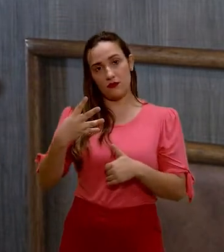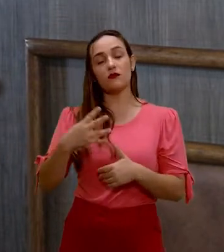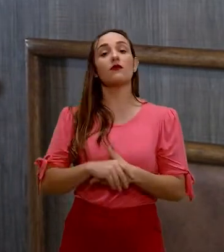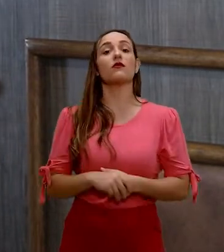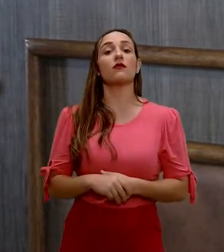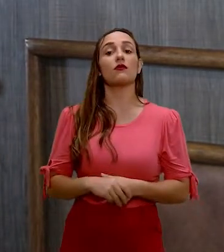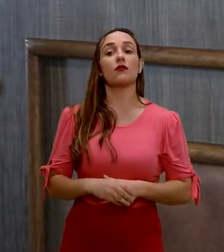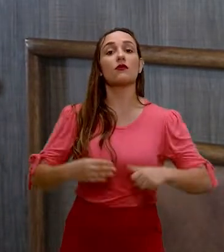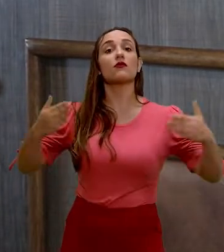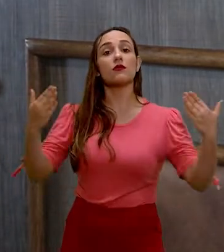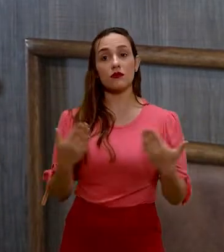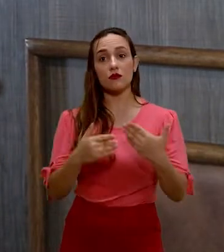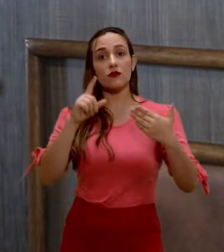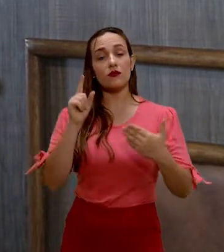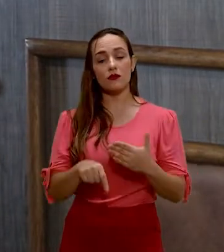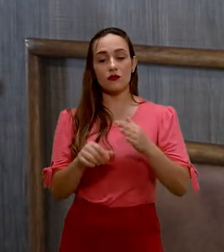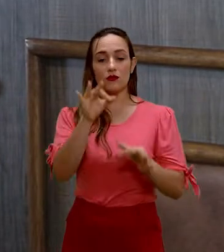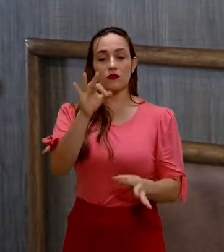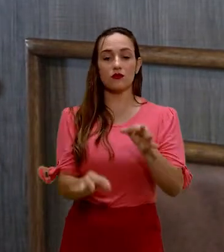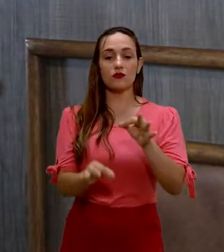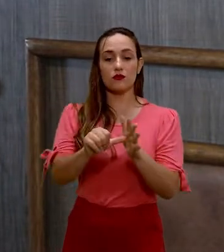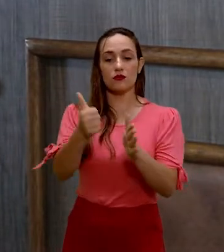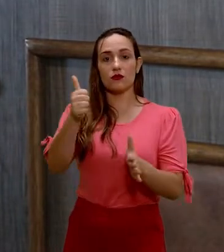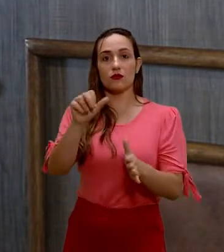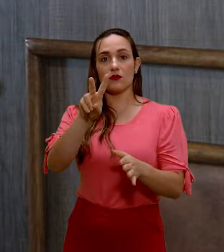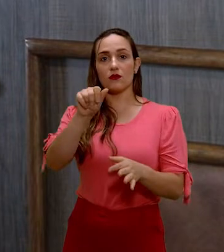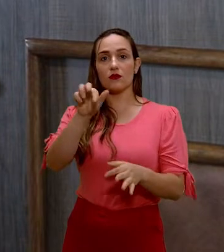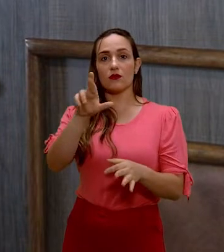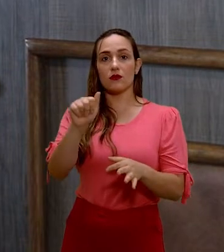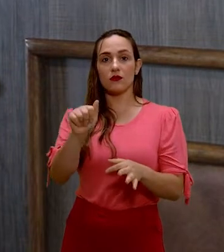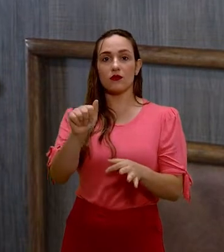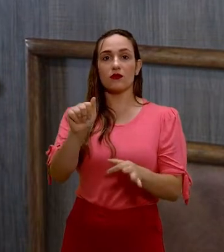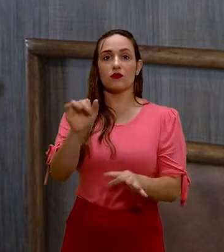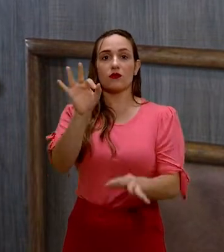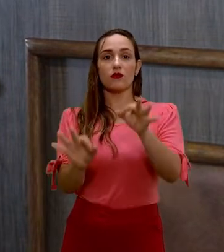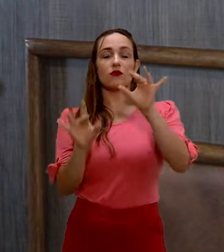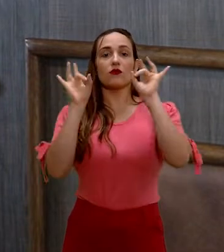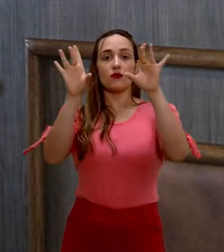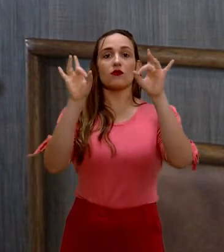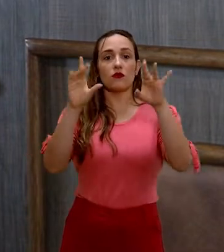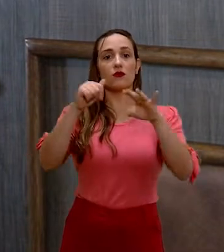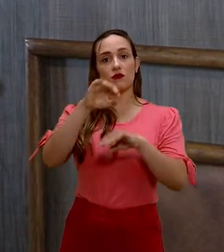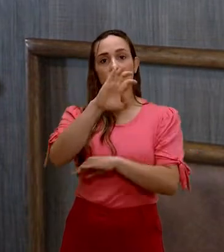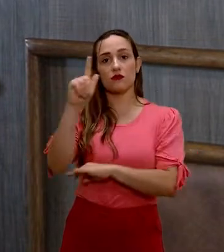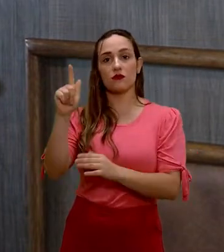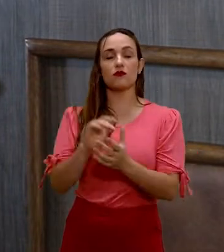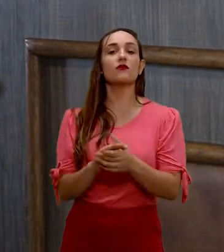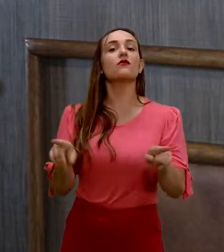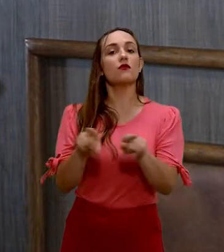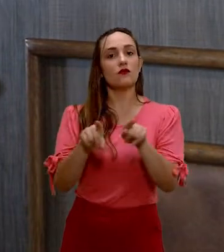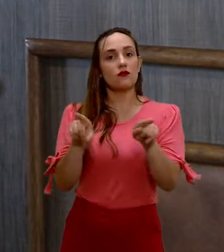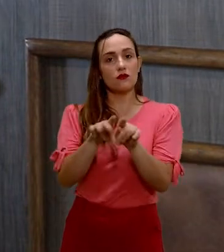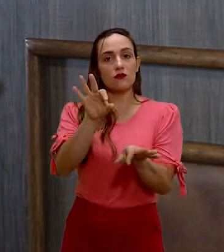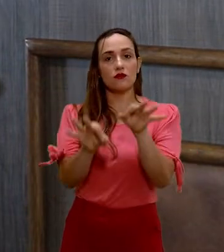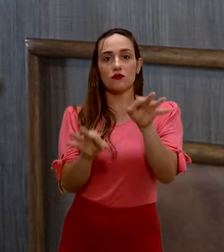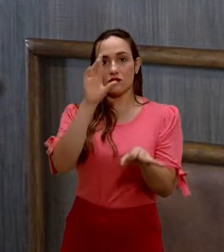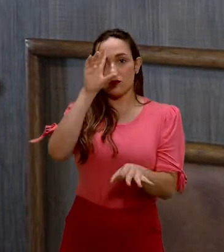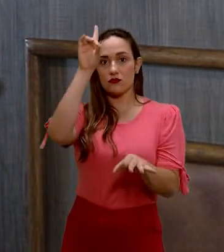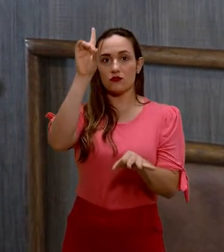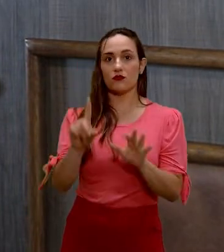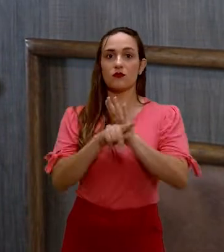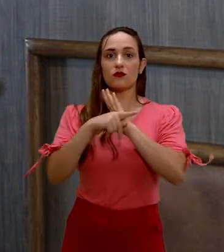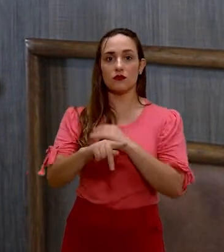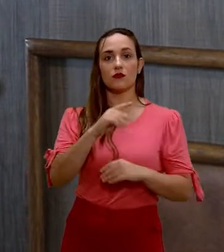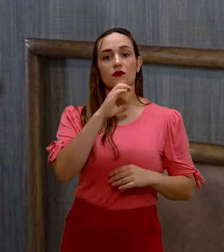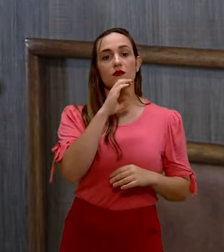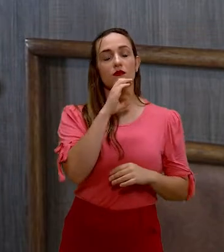é juiz da primeira vara do Juizado Especial da comarca de Campo Grande e ainda juiz-diretor da Central